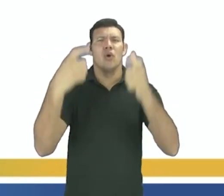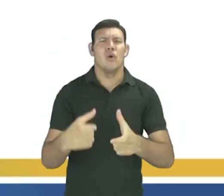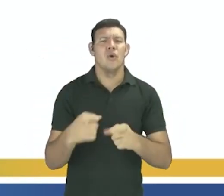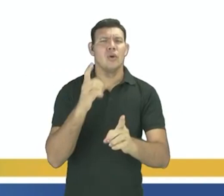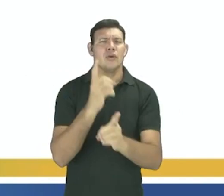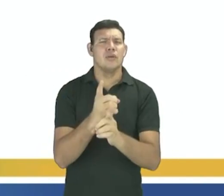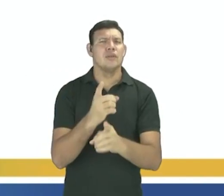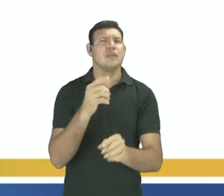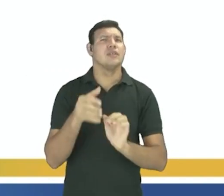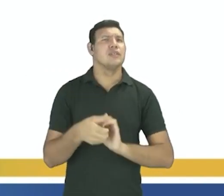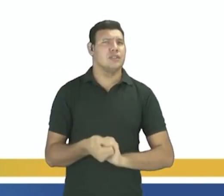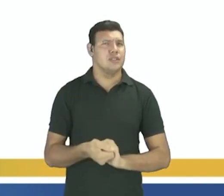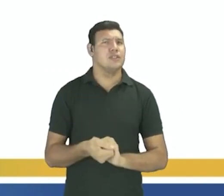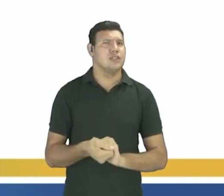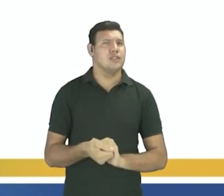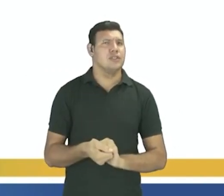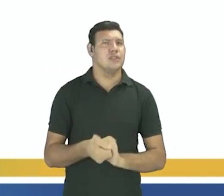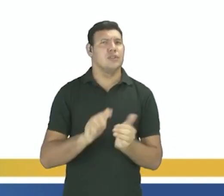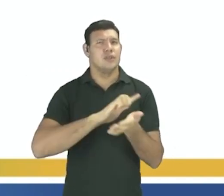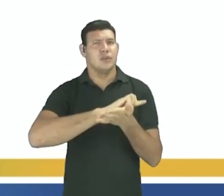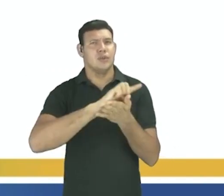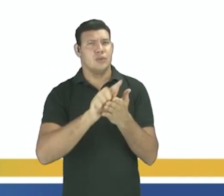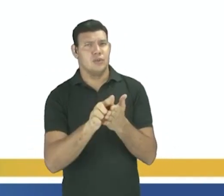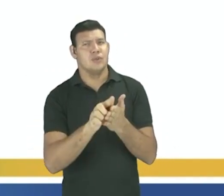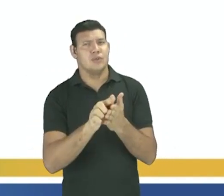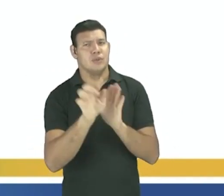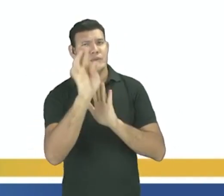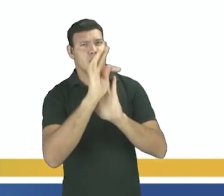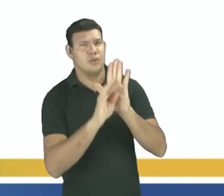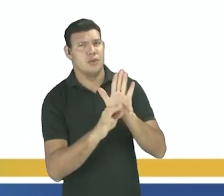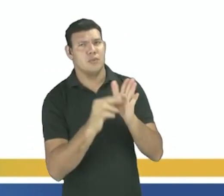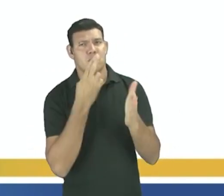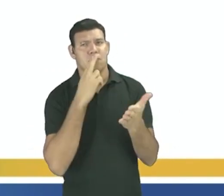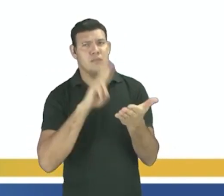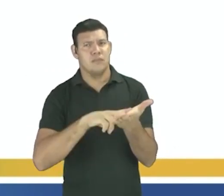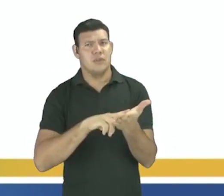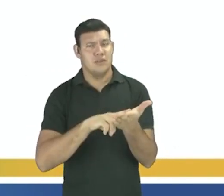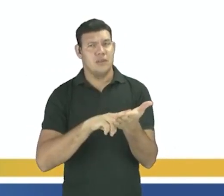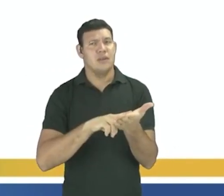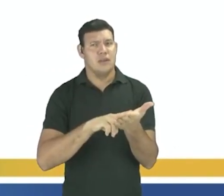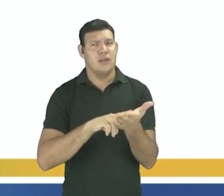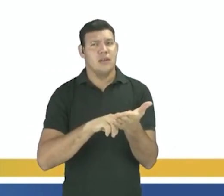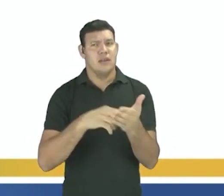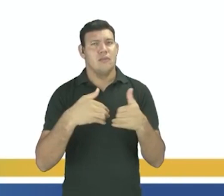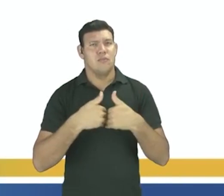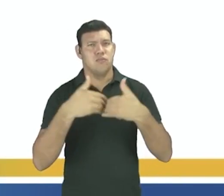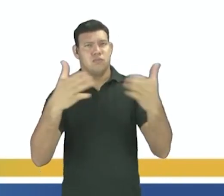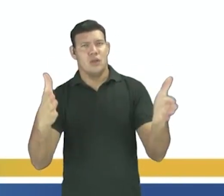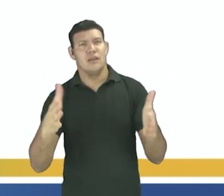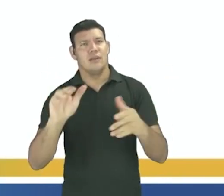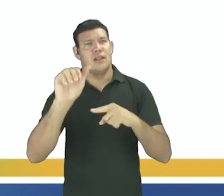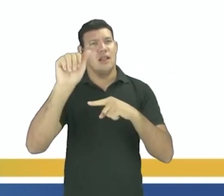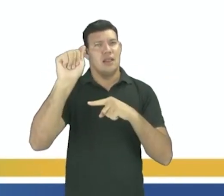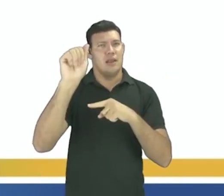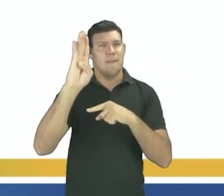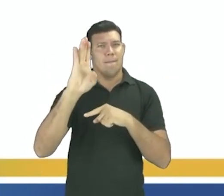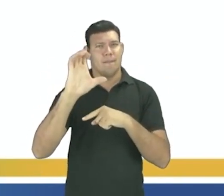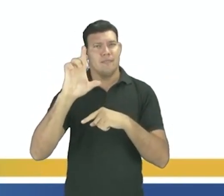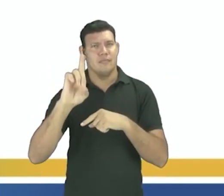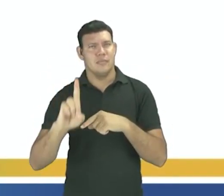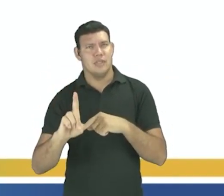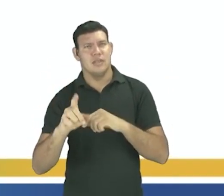textos? Se é uma carta aberta de interesse público, em todos os canais e veículos de comunicação em que o público vai